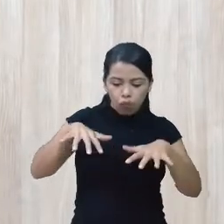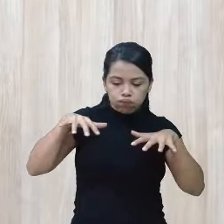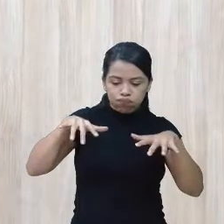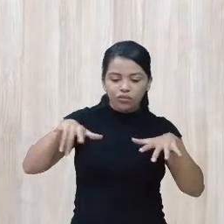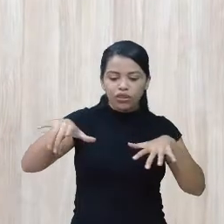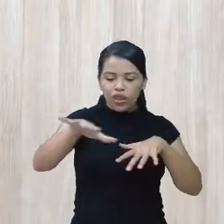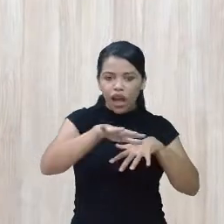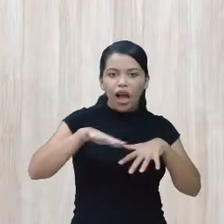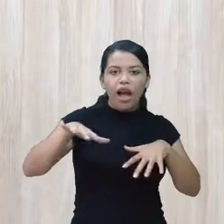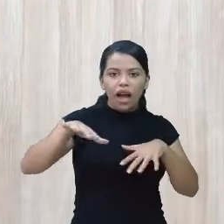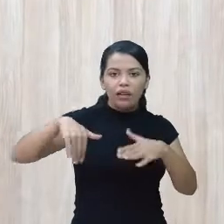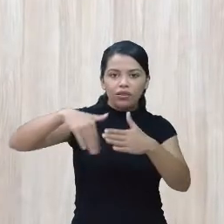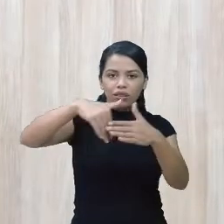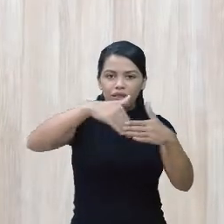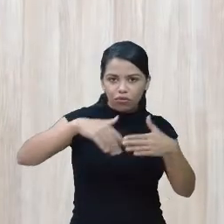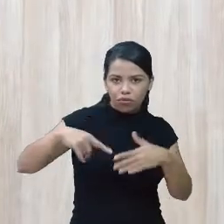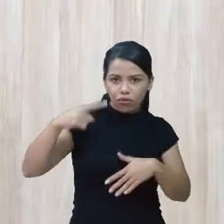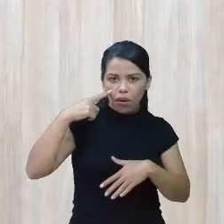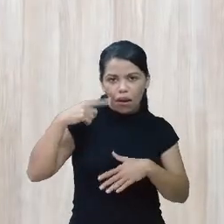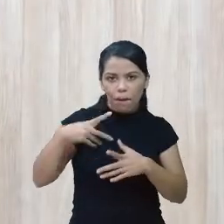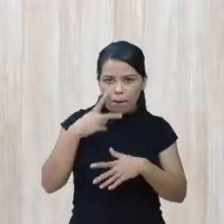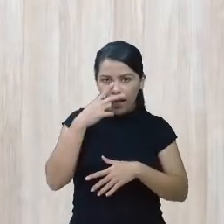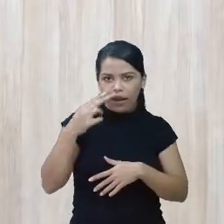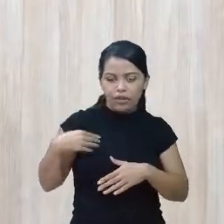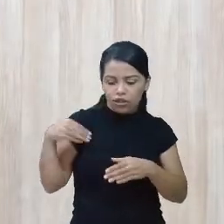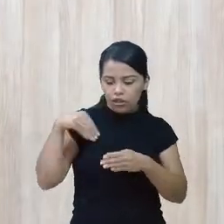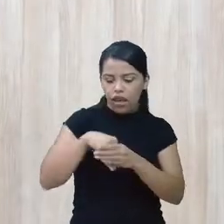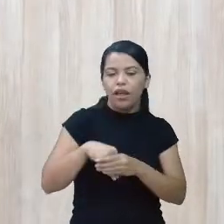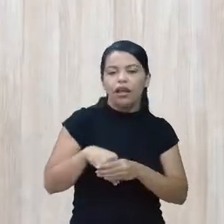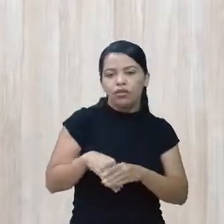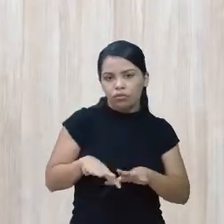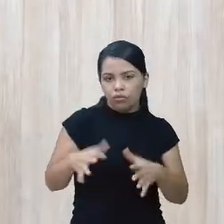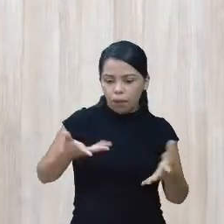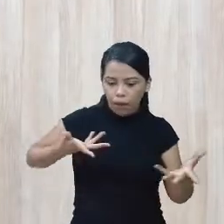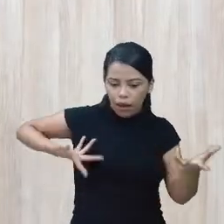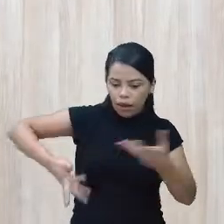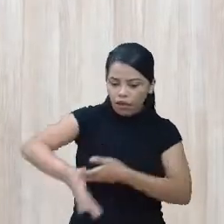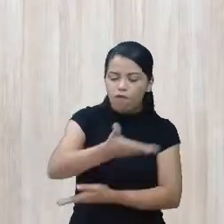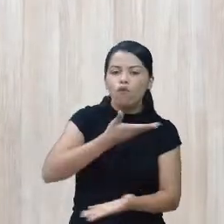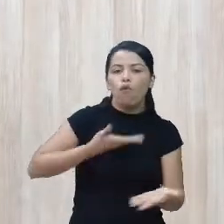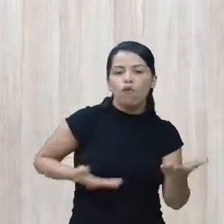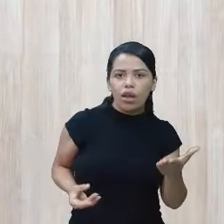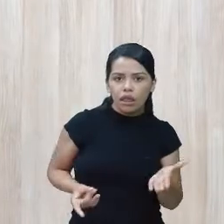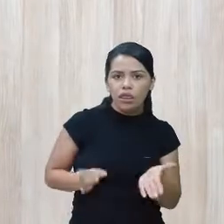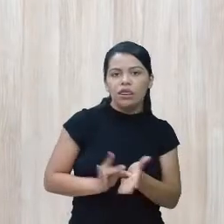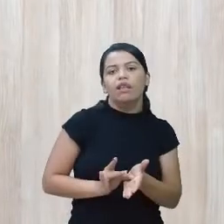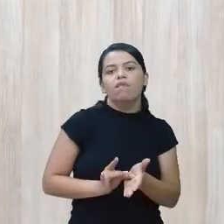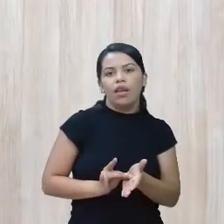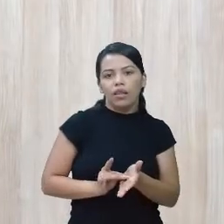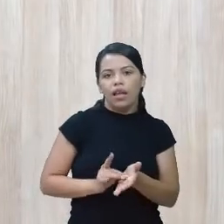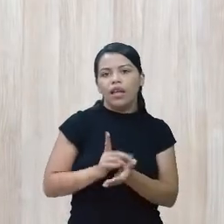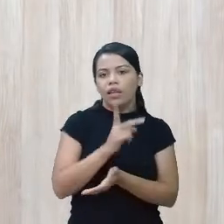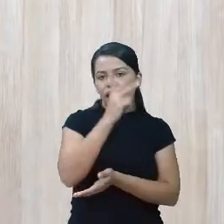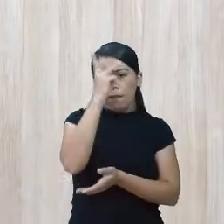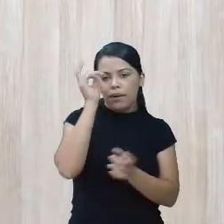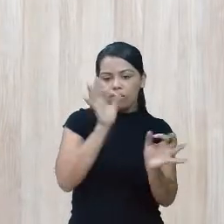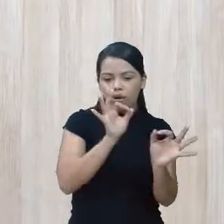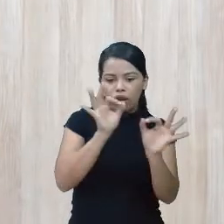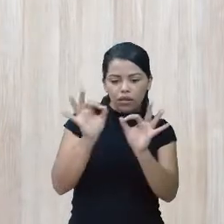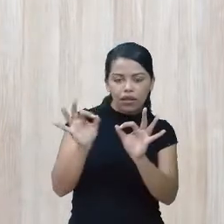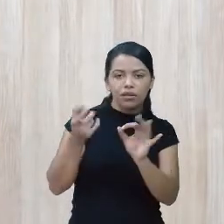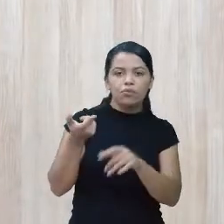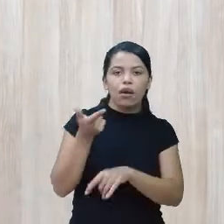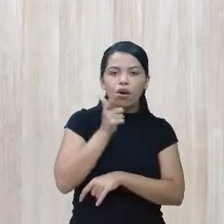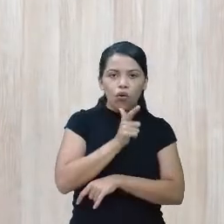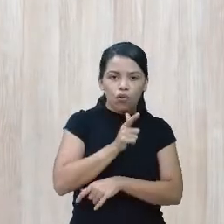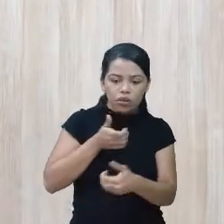finalidade mesmo, de envolver, né, o jogador para que ele faça parte, para que aquilo se torne próximo dele.